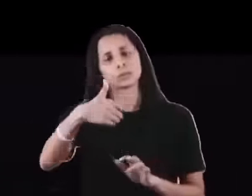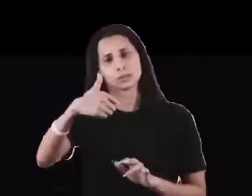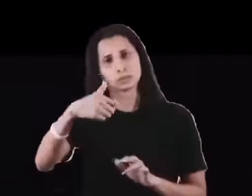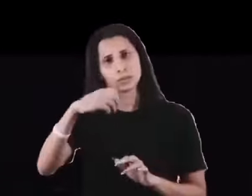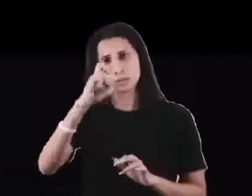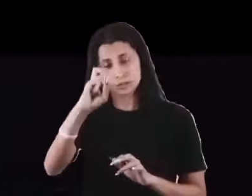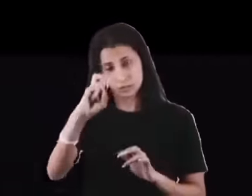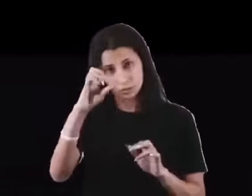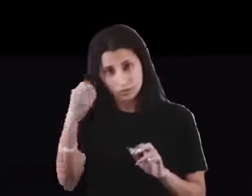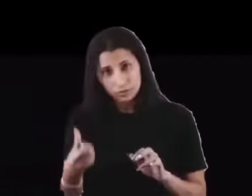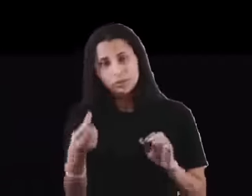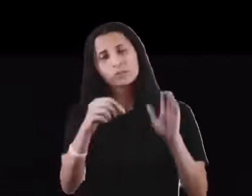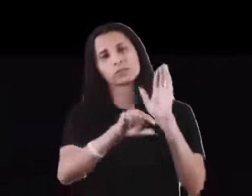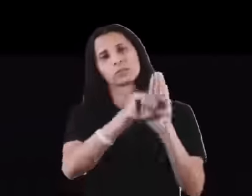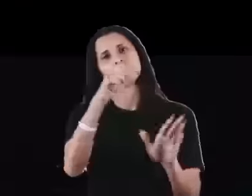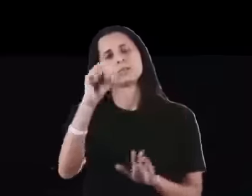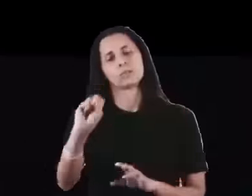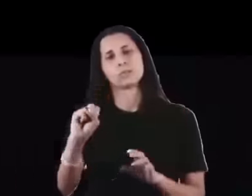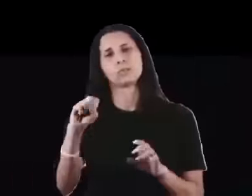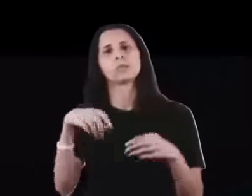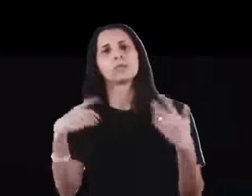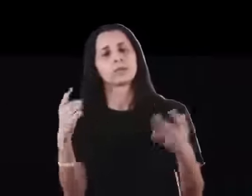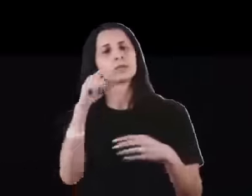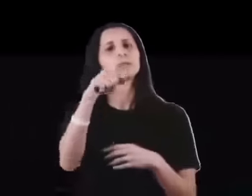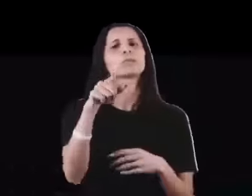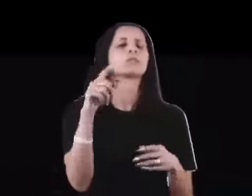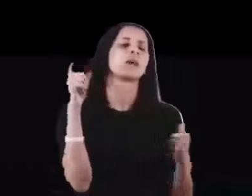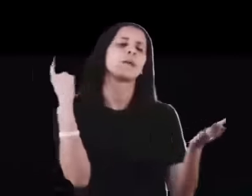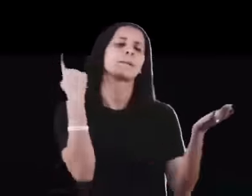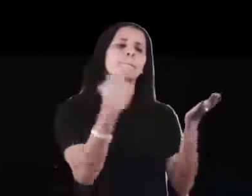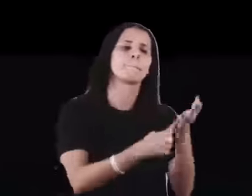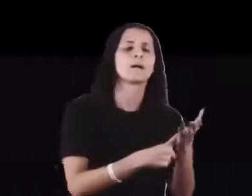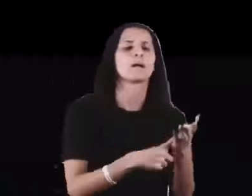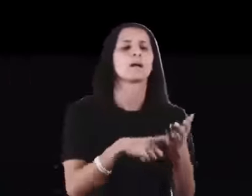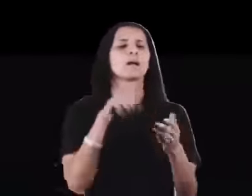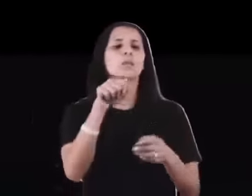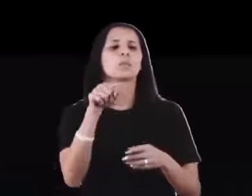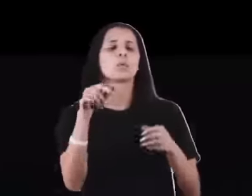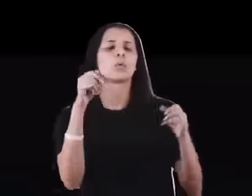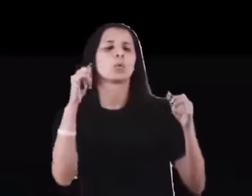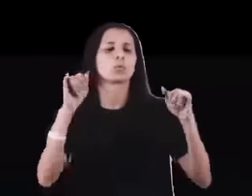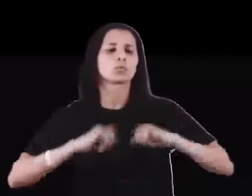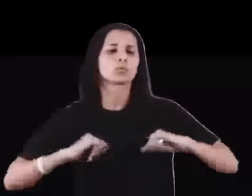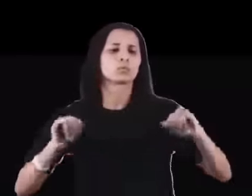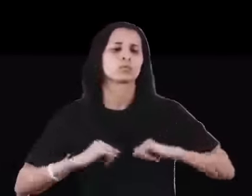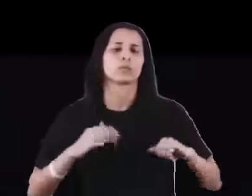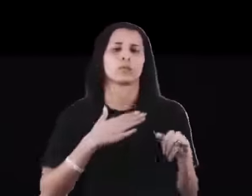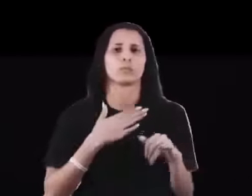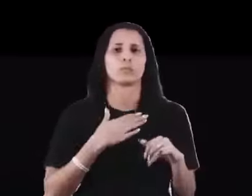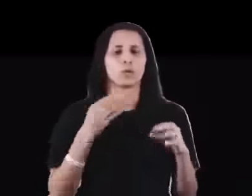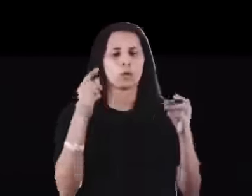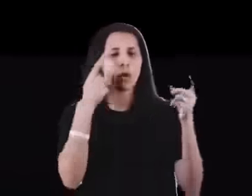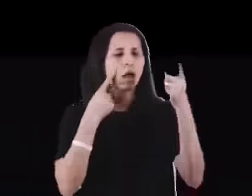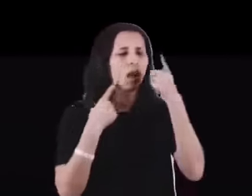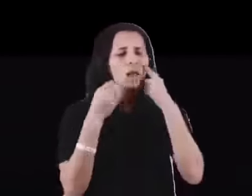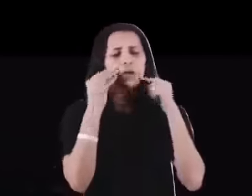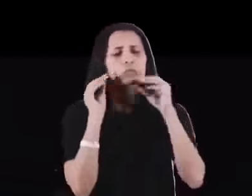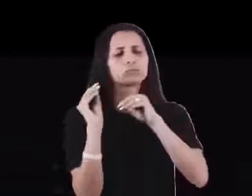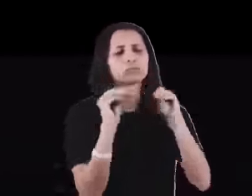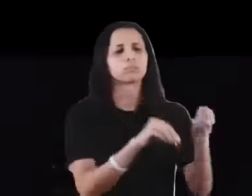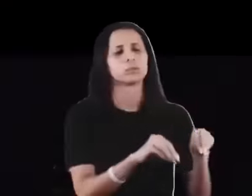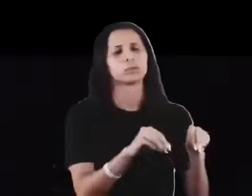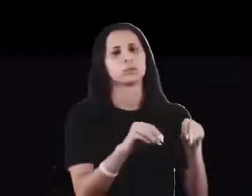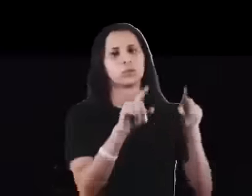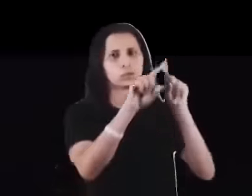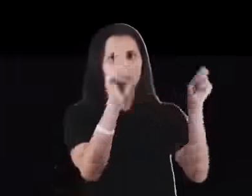assim registra tu mesmo o meu lamento recolhe as minhas lágrimas em teu odre acaso não